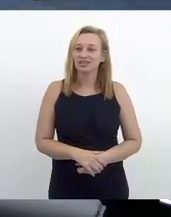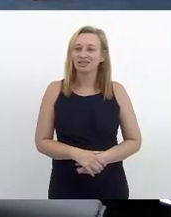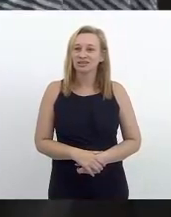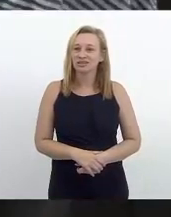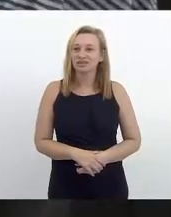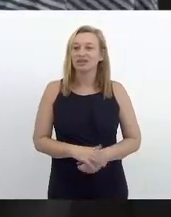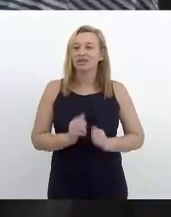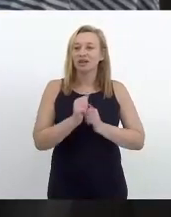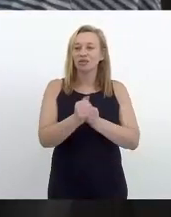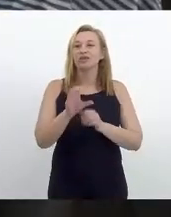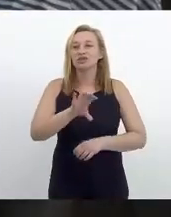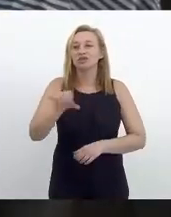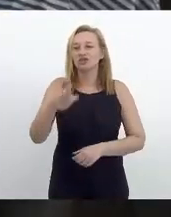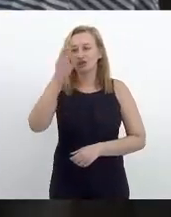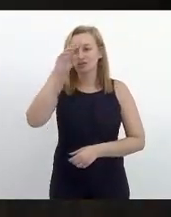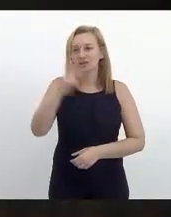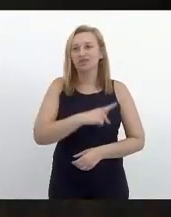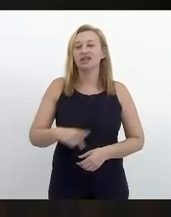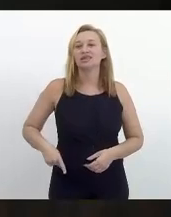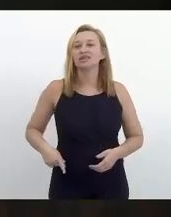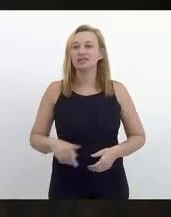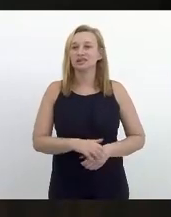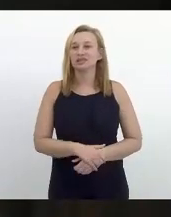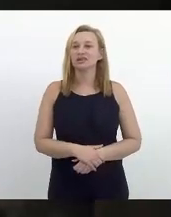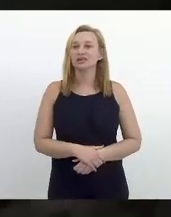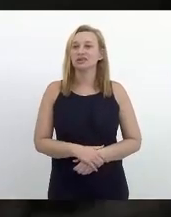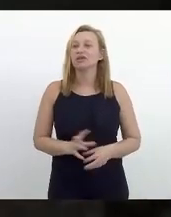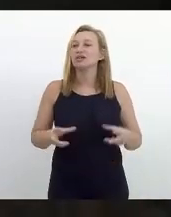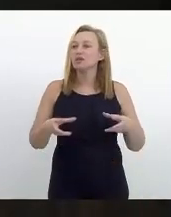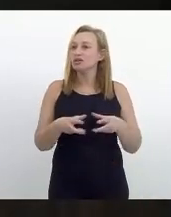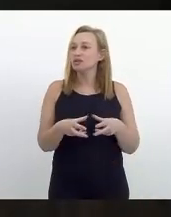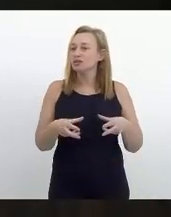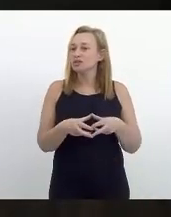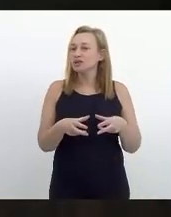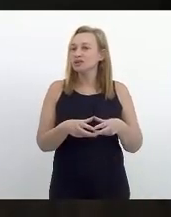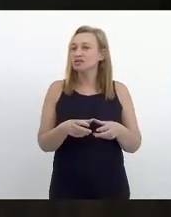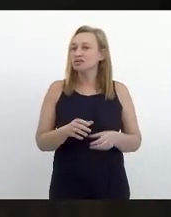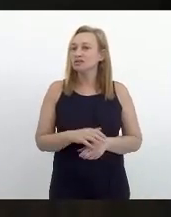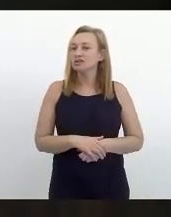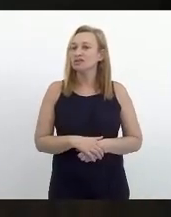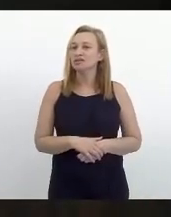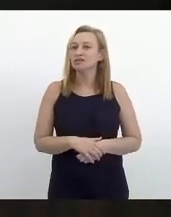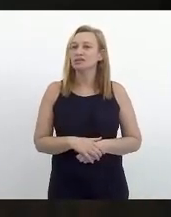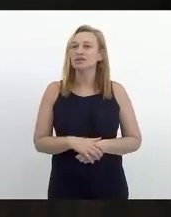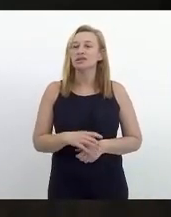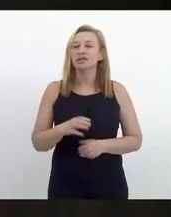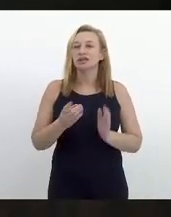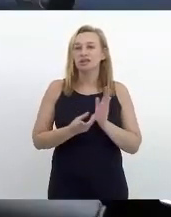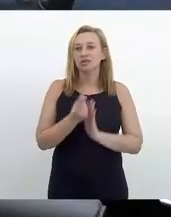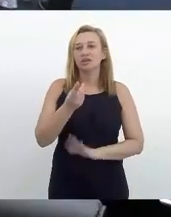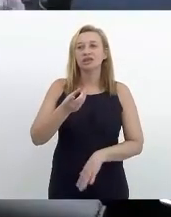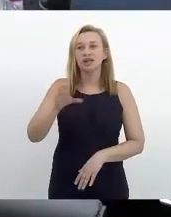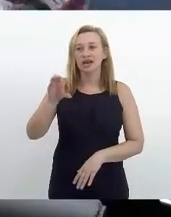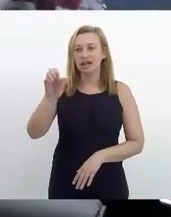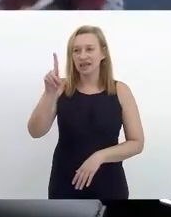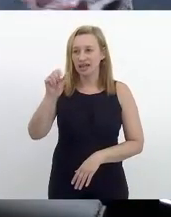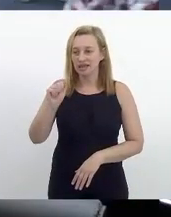Acompanha a CCJ, senhor presidente. Pela Comissão de Orçamento, deputado Márcio Canella.